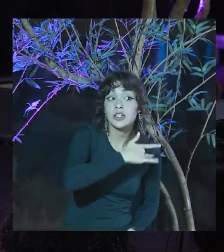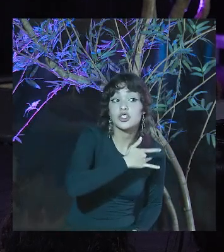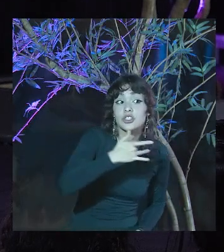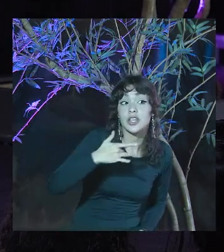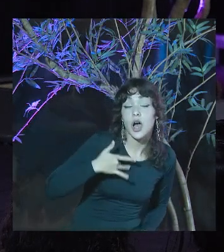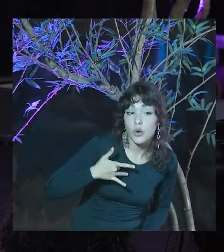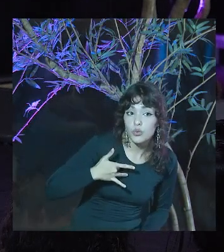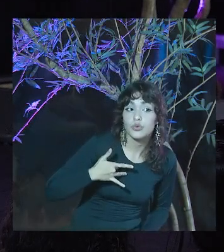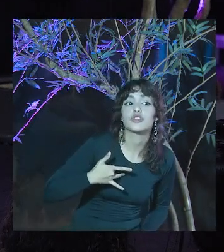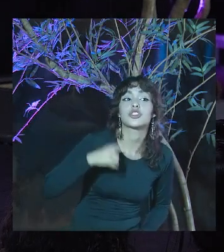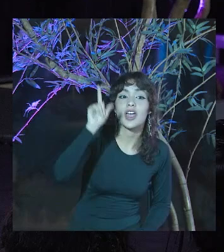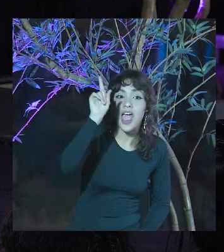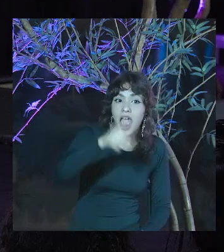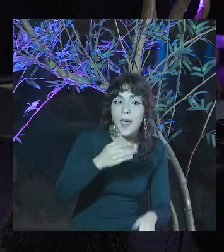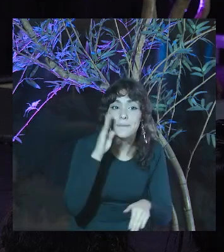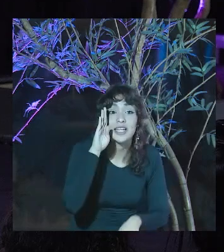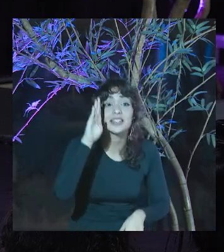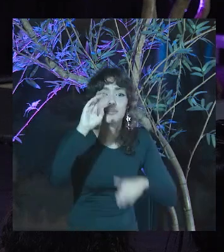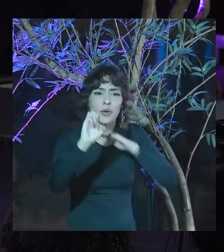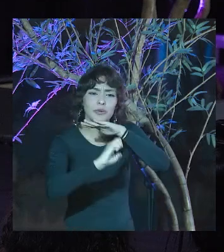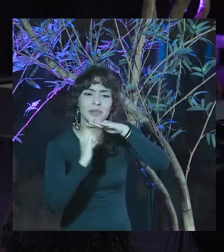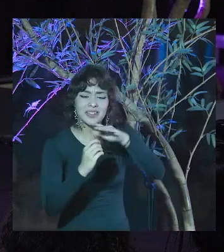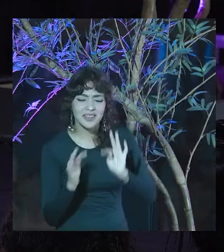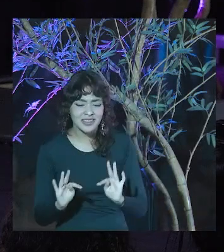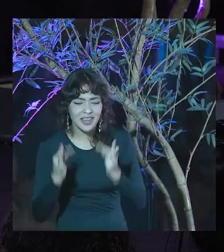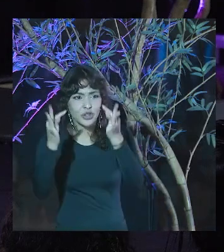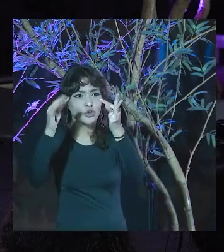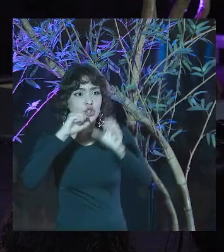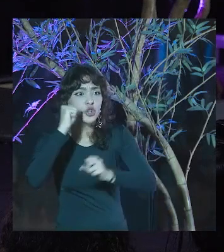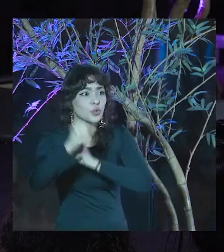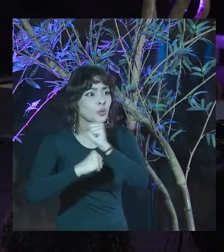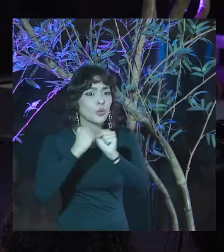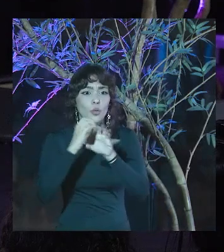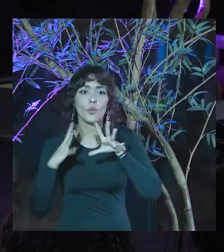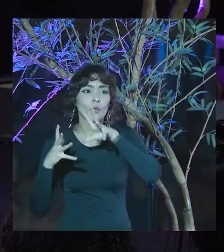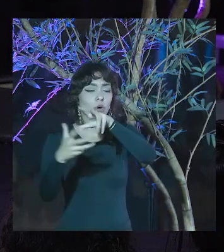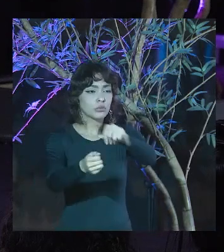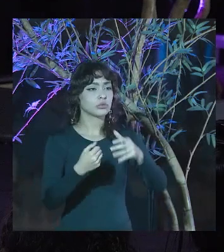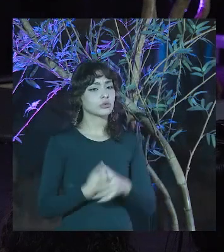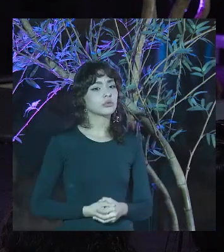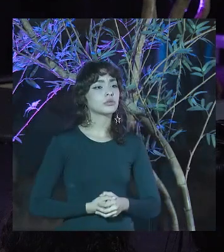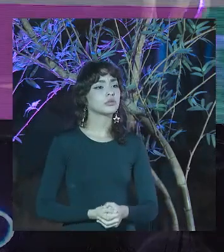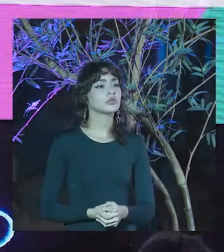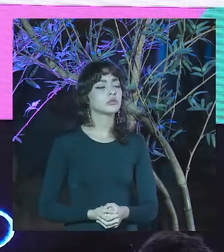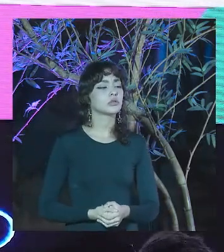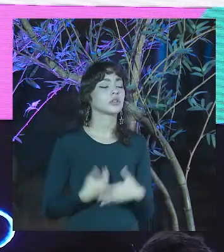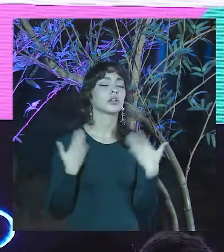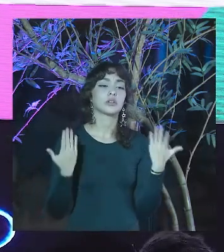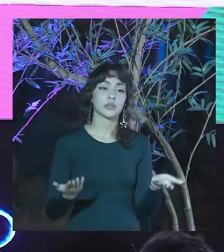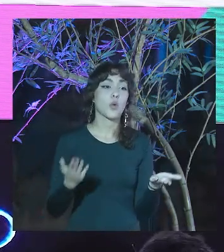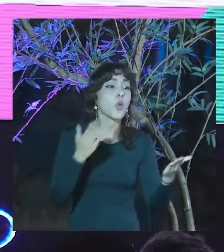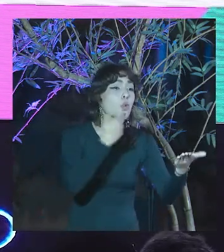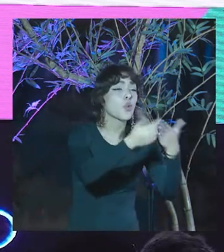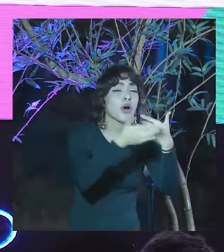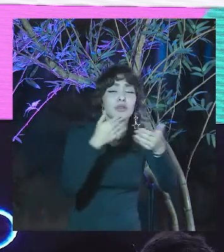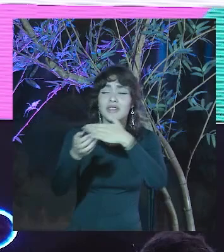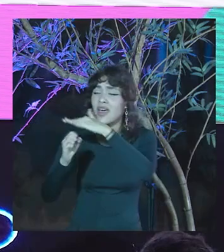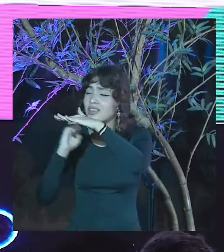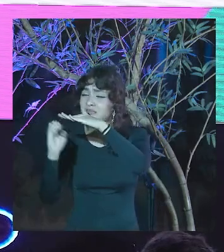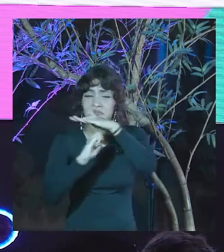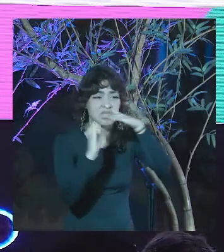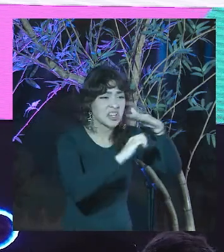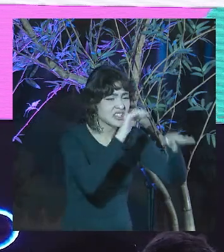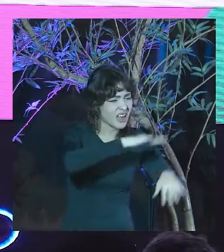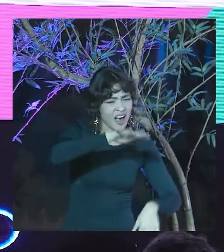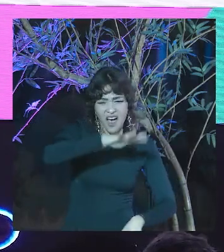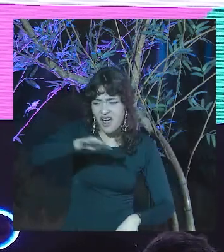como a principal empresa de tecnologia do mundo deste ano. Ou seja, qualquer empresa, qualquer área de atuação